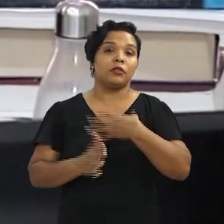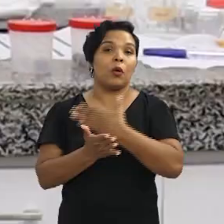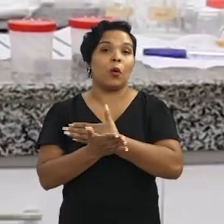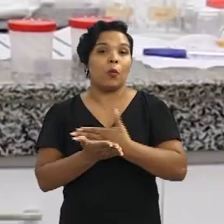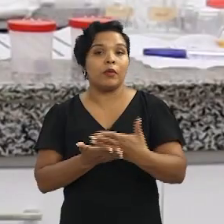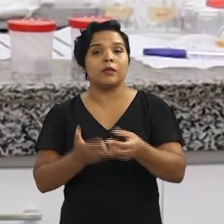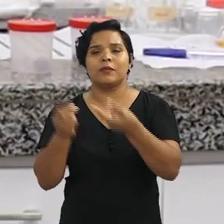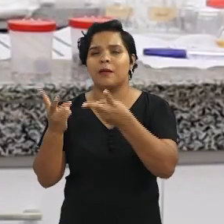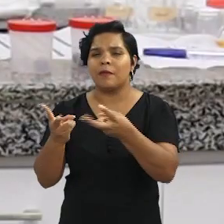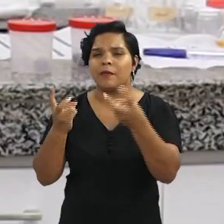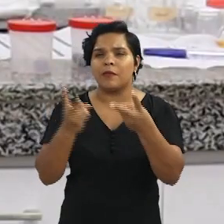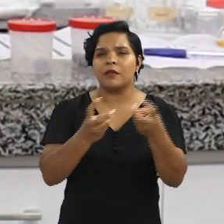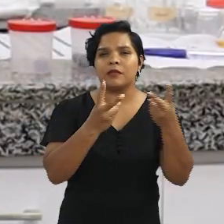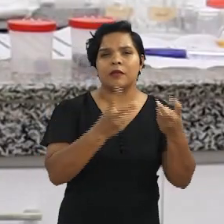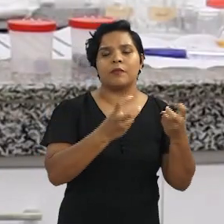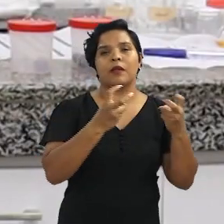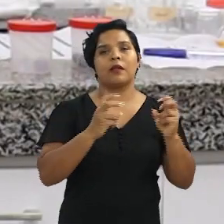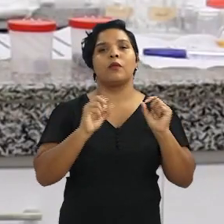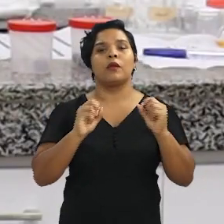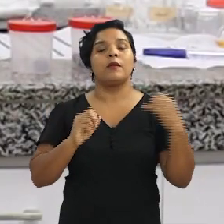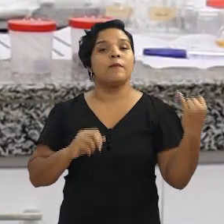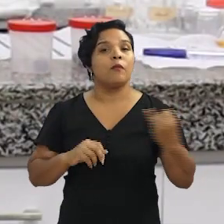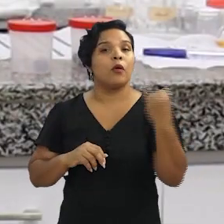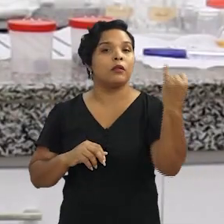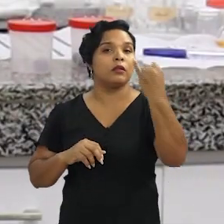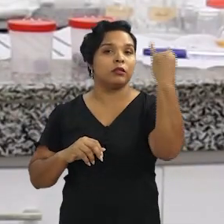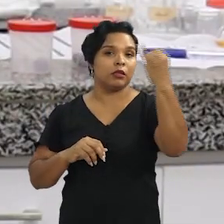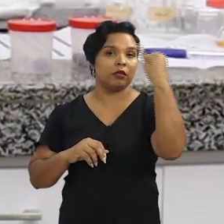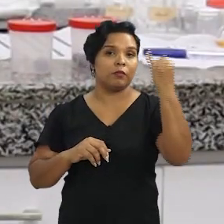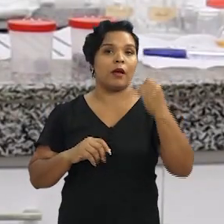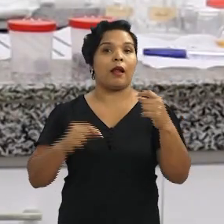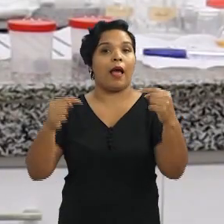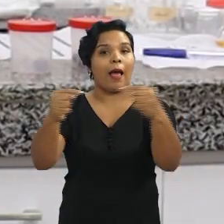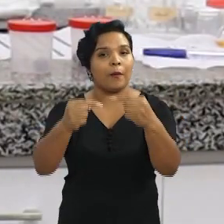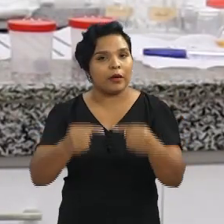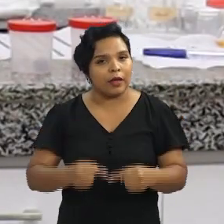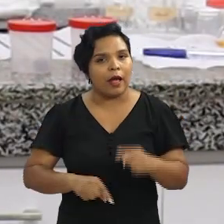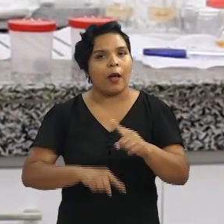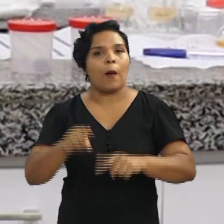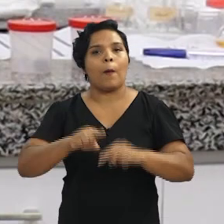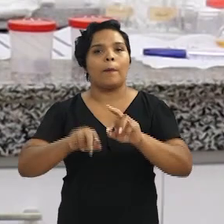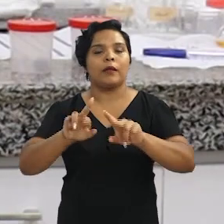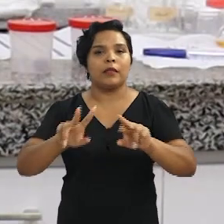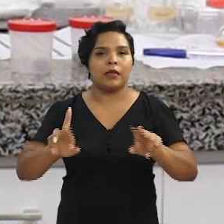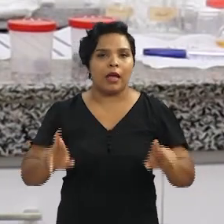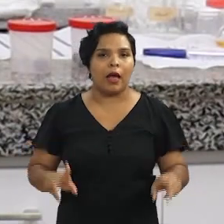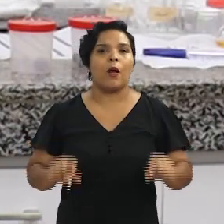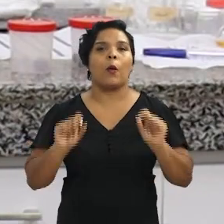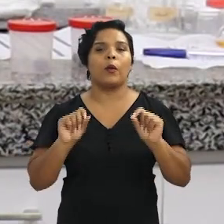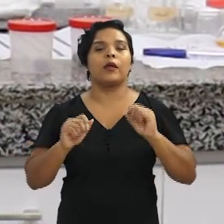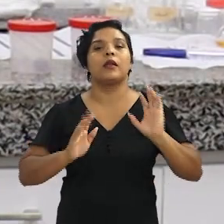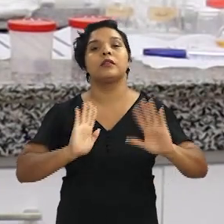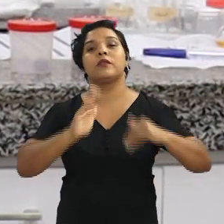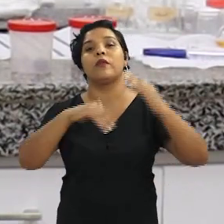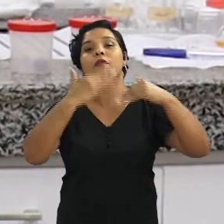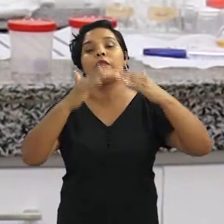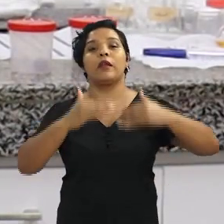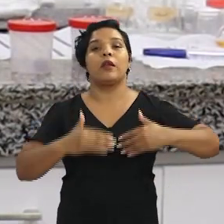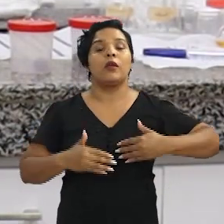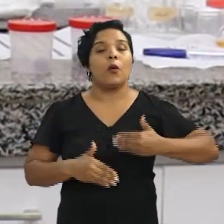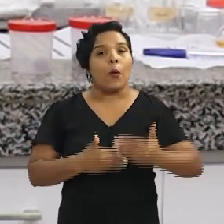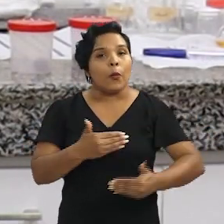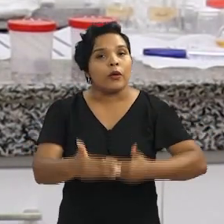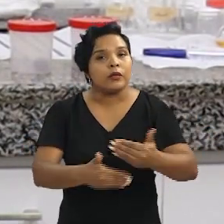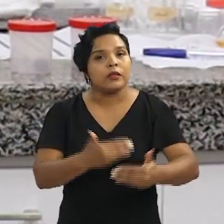nós começamos a perceber que um ponto importantíssimo para aplicar esse material em larga escala seria desenvolver